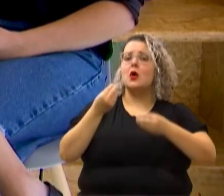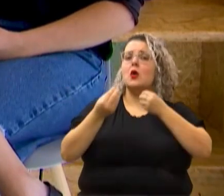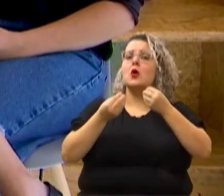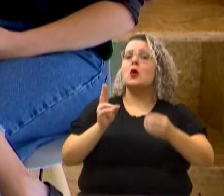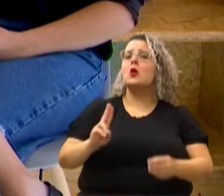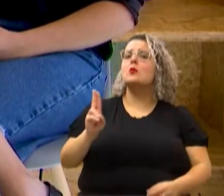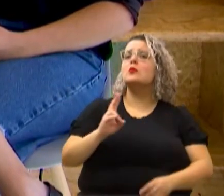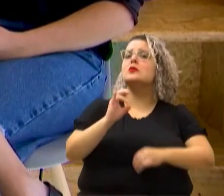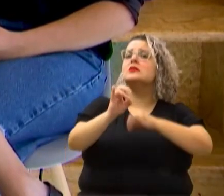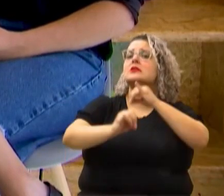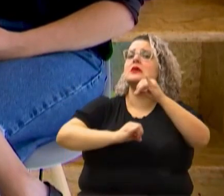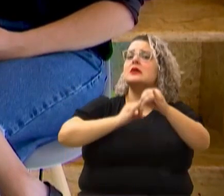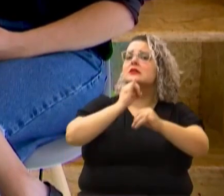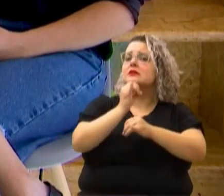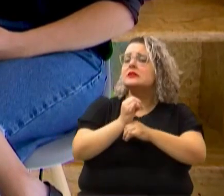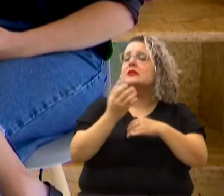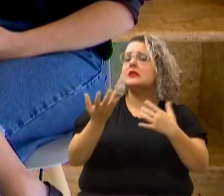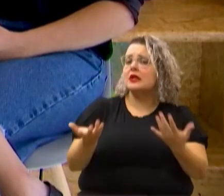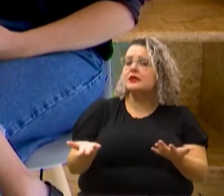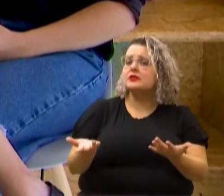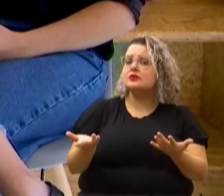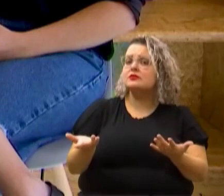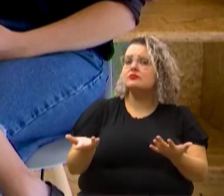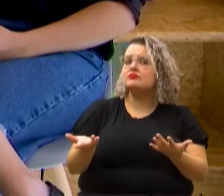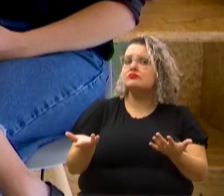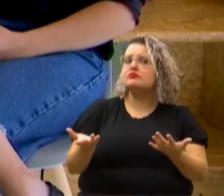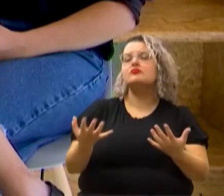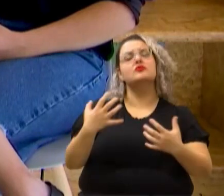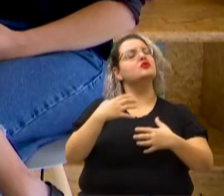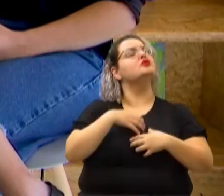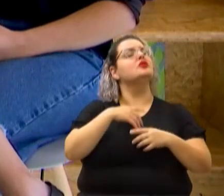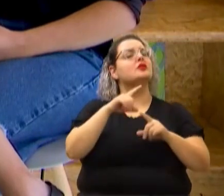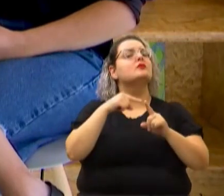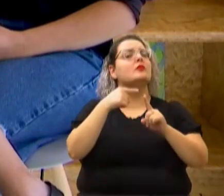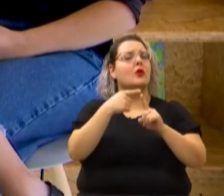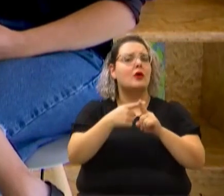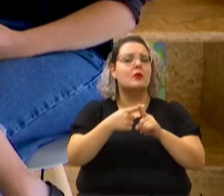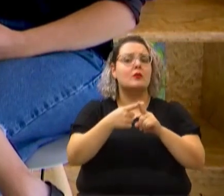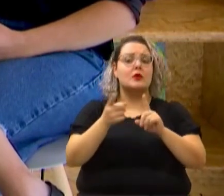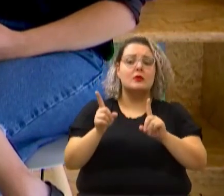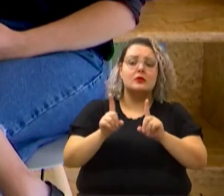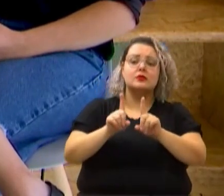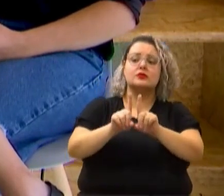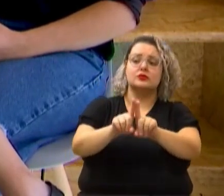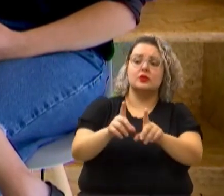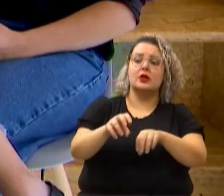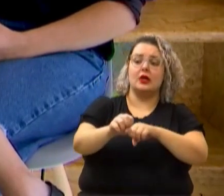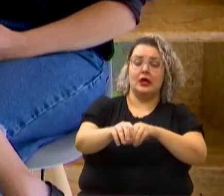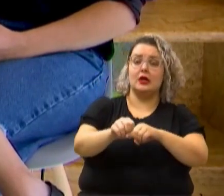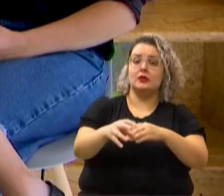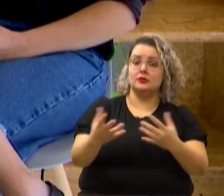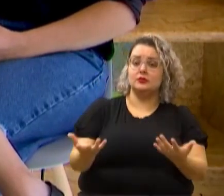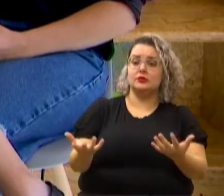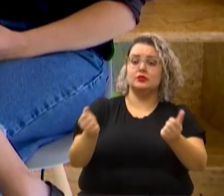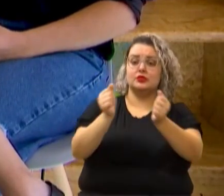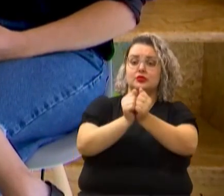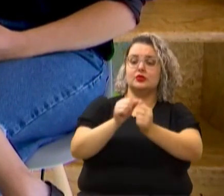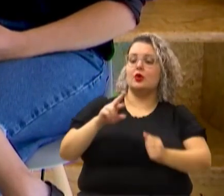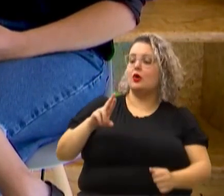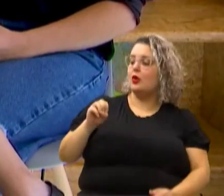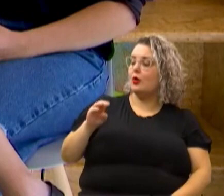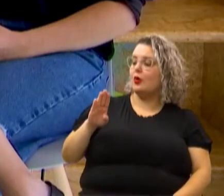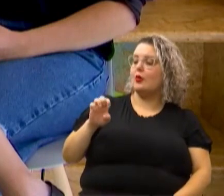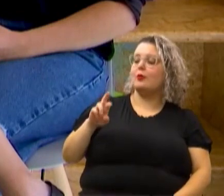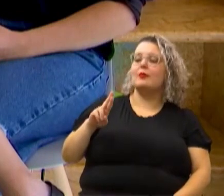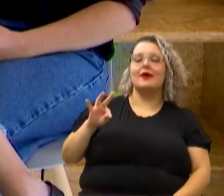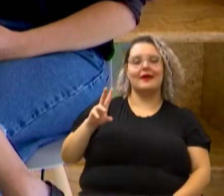utilizar a internet não é de forma positiva para ser uma aliada educação tô aqui com a